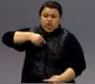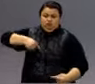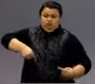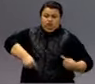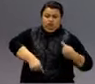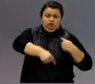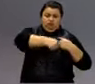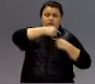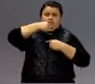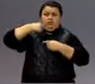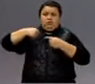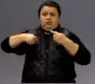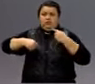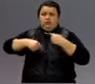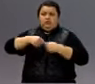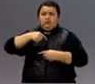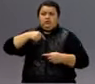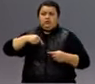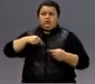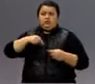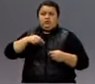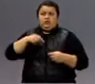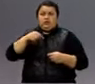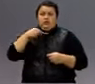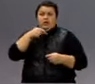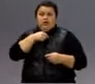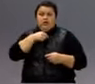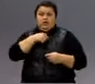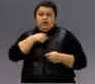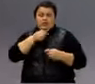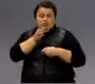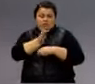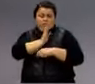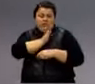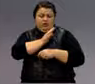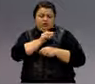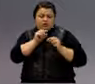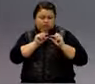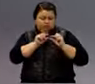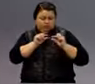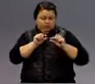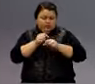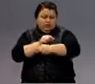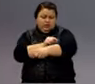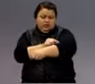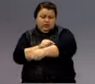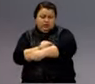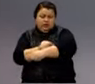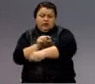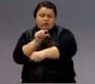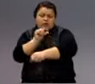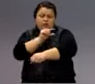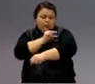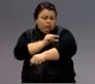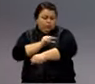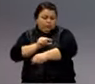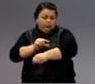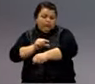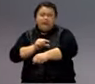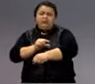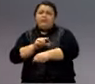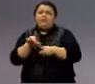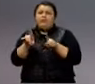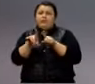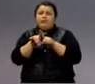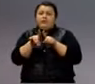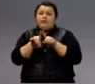Essa parte aqui, a artéria, é bastante espessa, né? As paredes, ela tem as paredes bastante espessas e